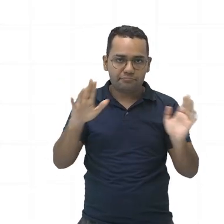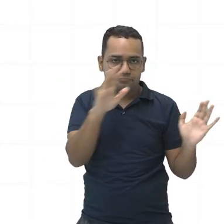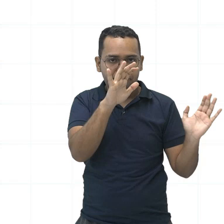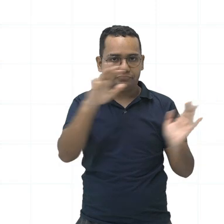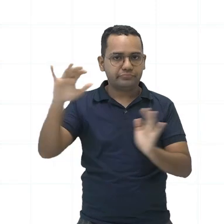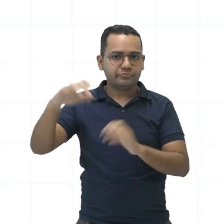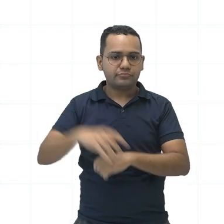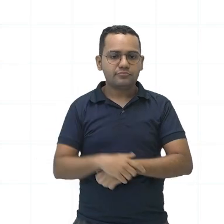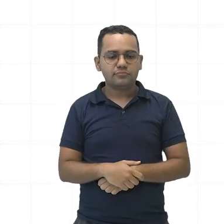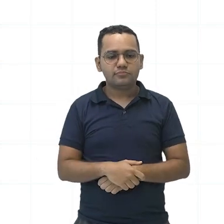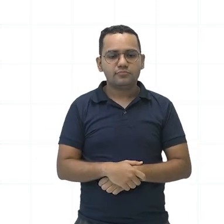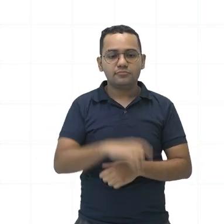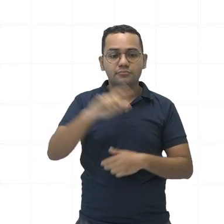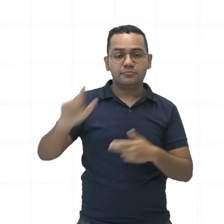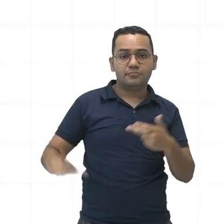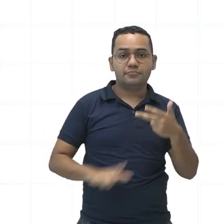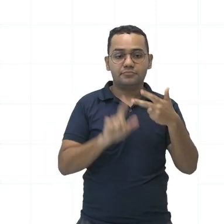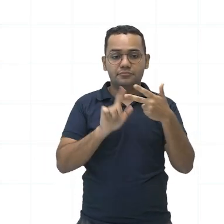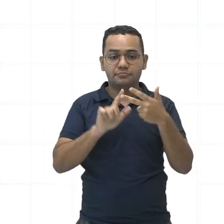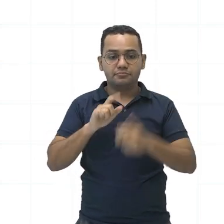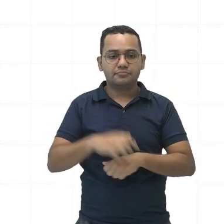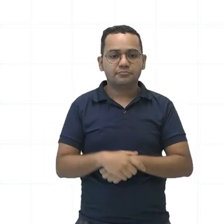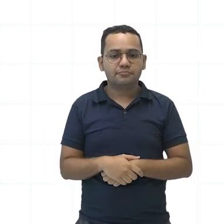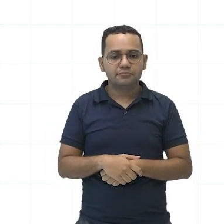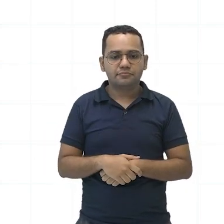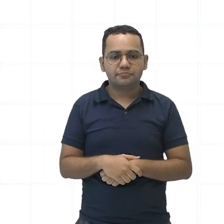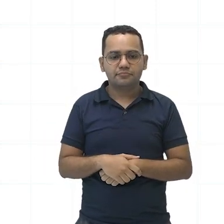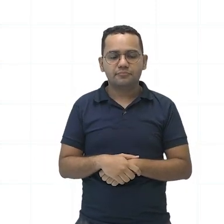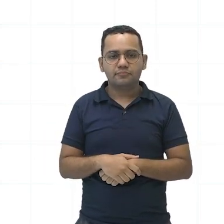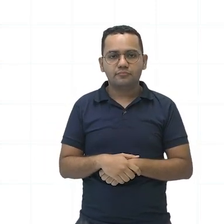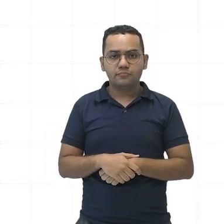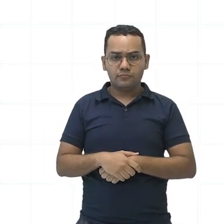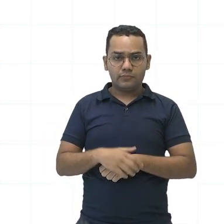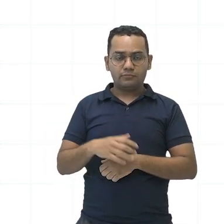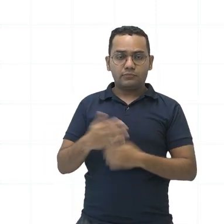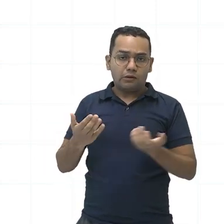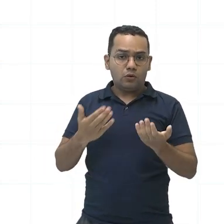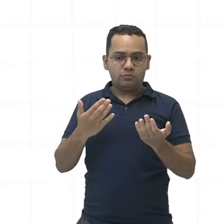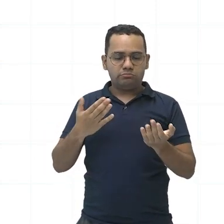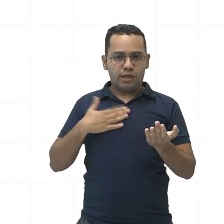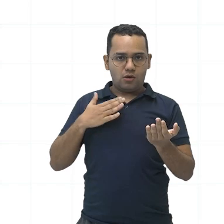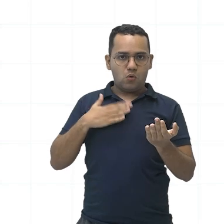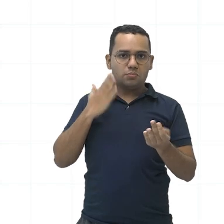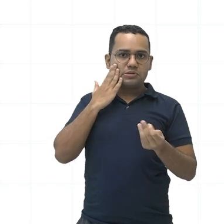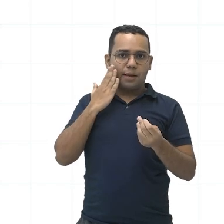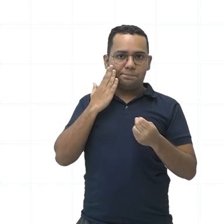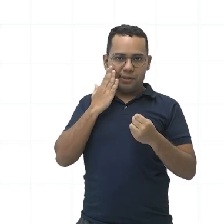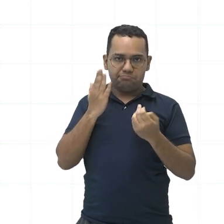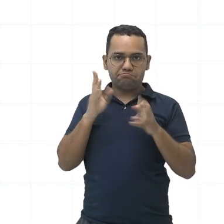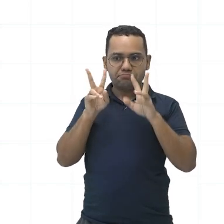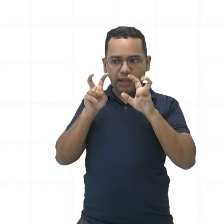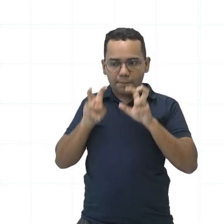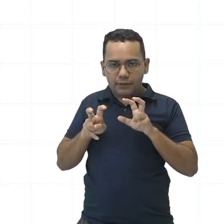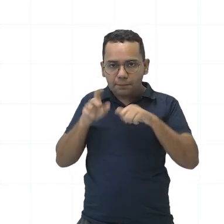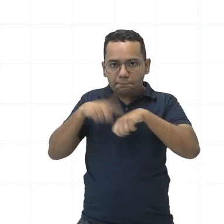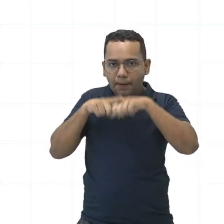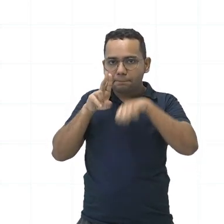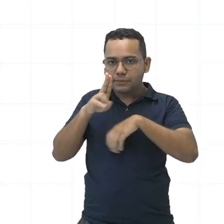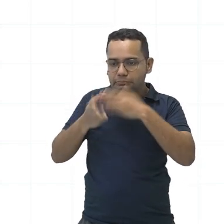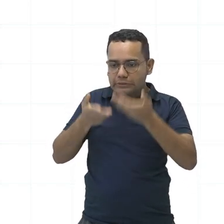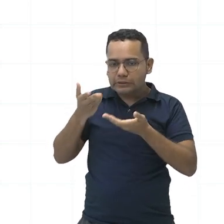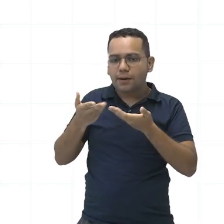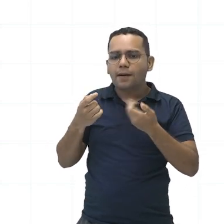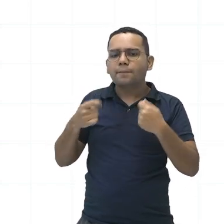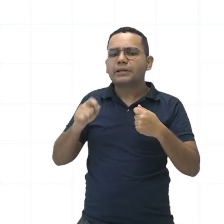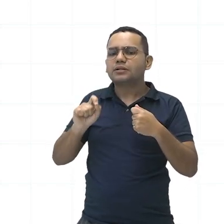passo, aplicar calmamente os procedimentos de primeiros socorros ao acidentado. E aqui,